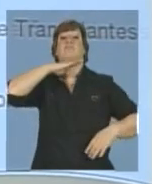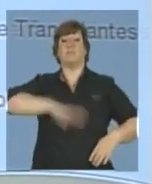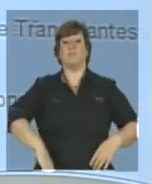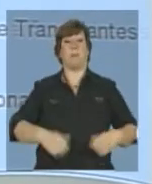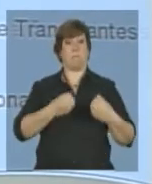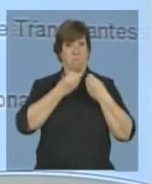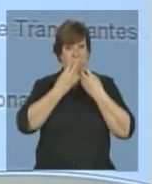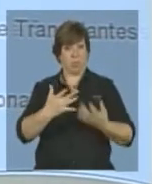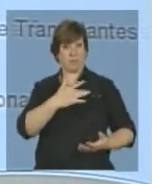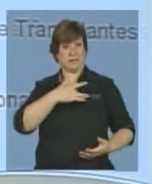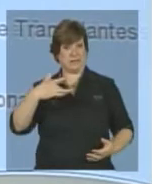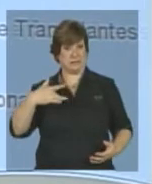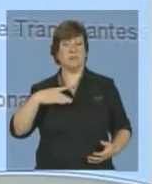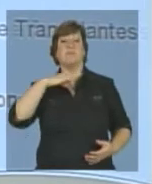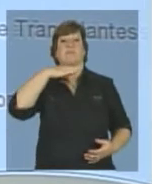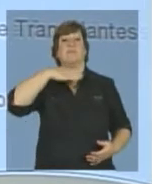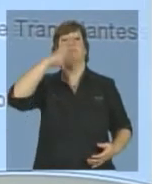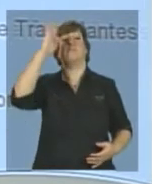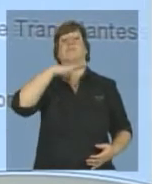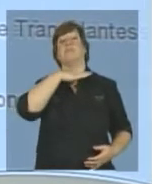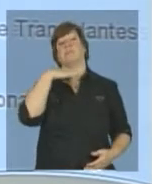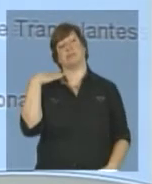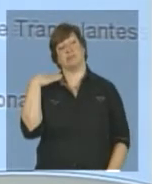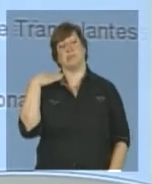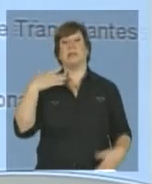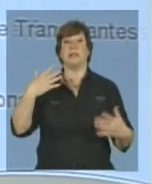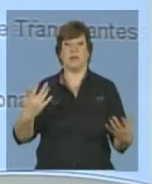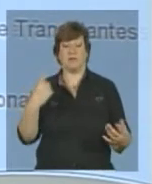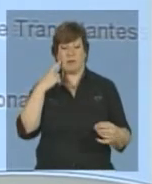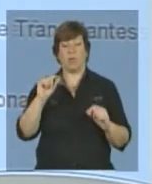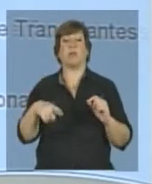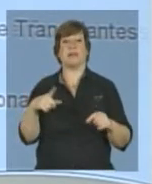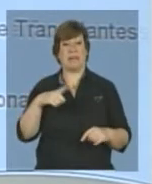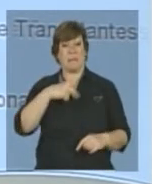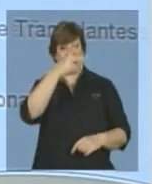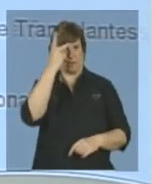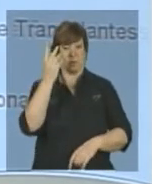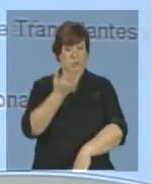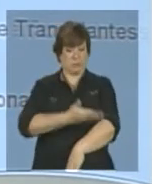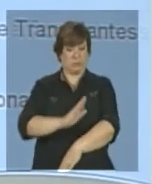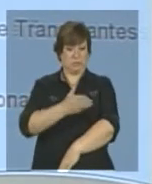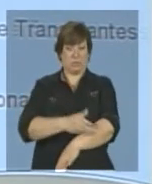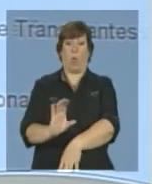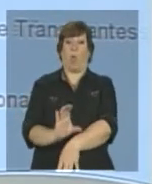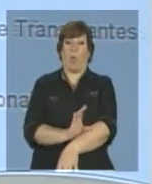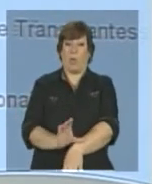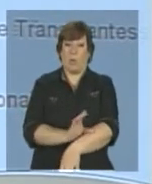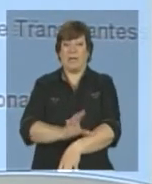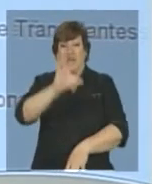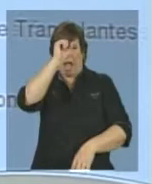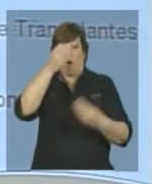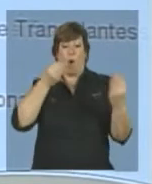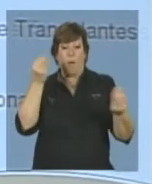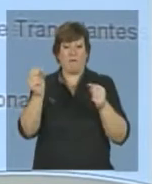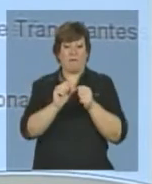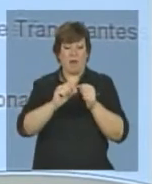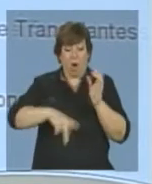520 profissionais de saúde no Brasil, 7 cursos de treinamento em animais para extração de